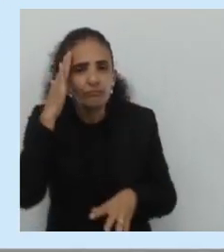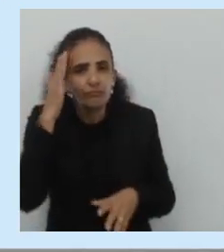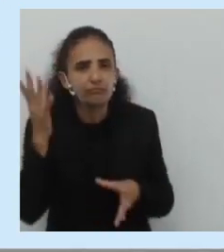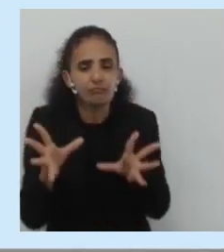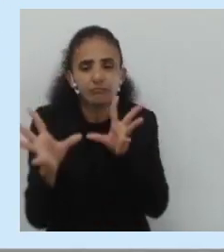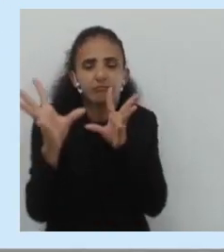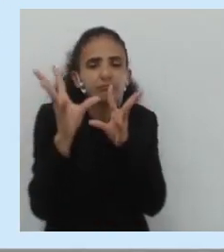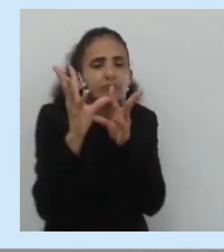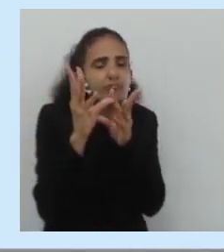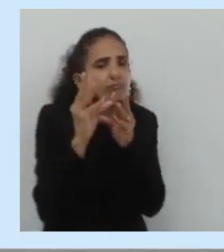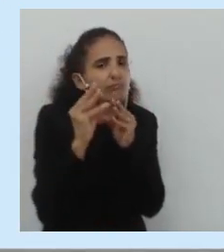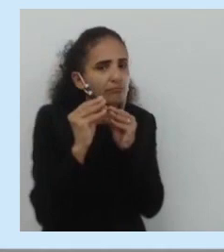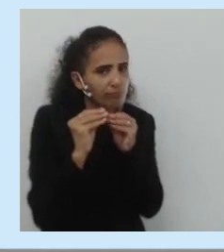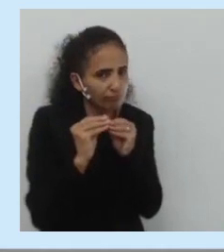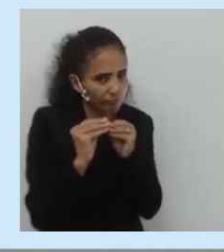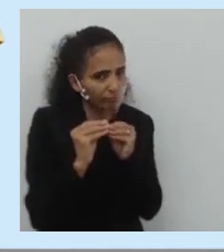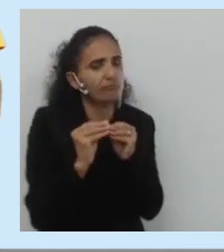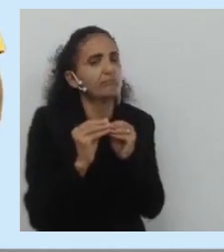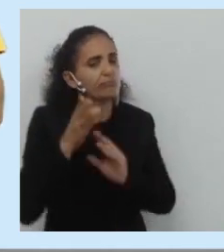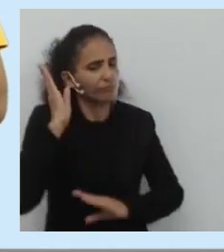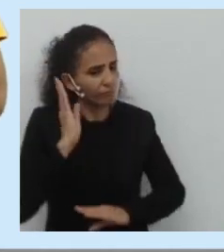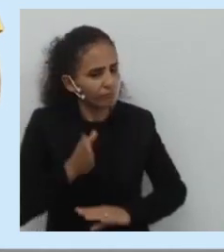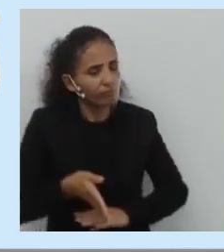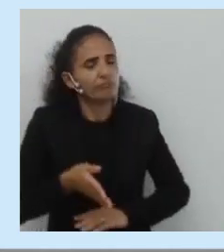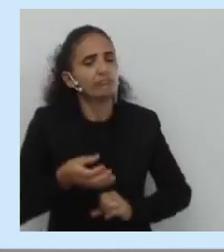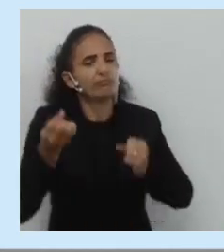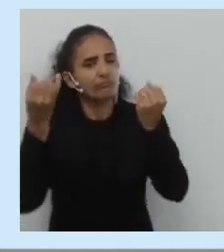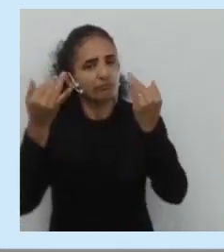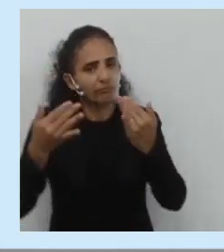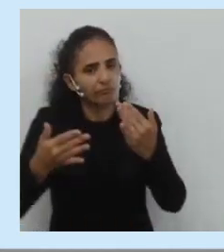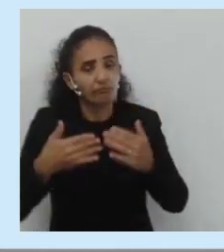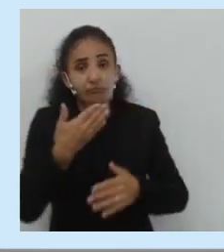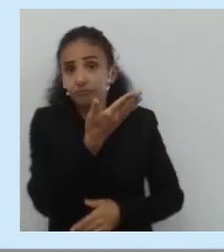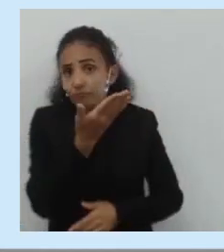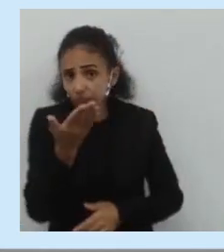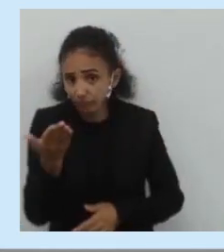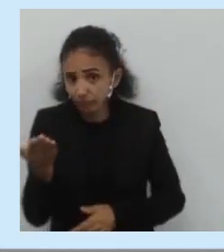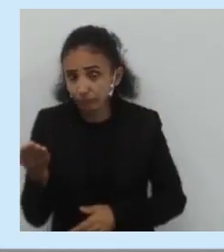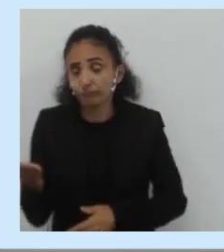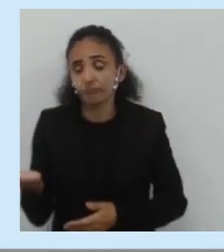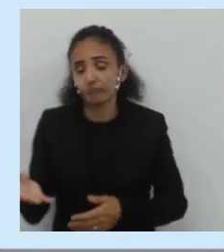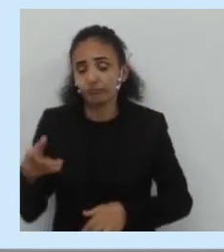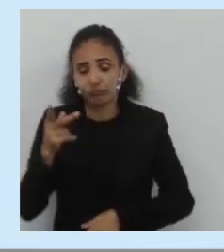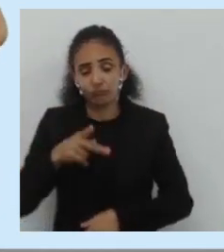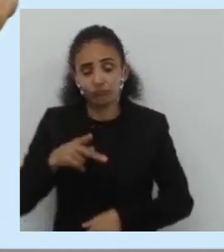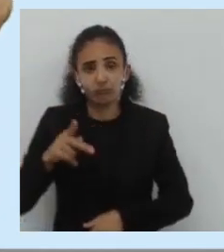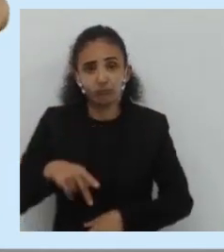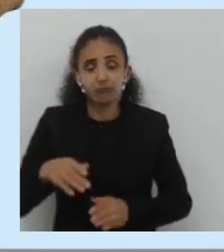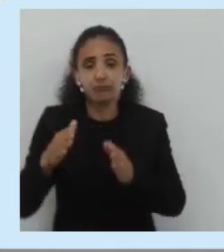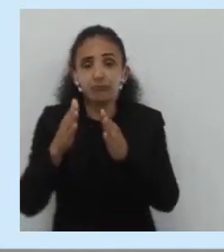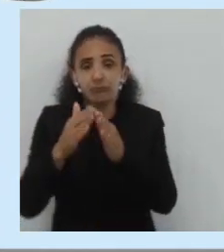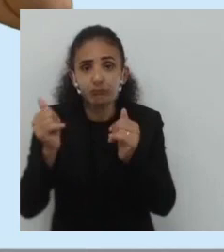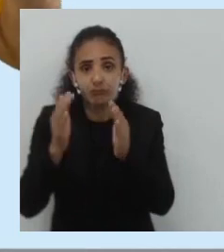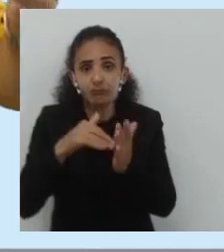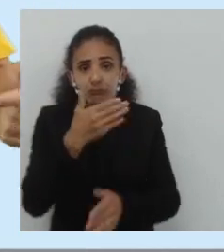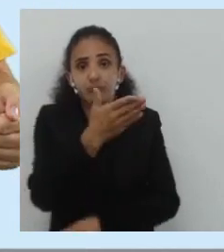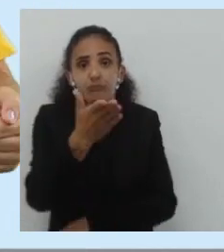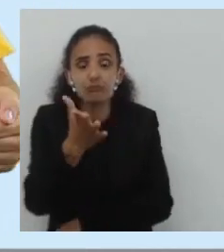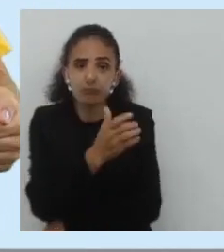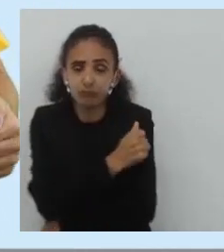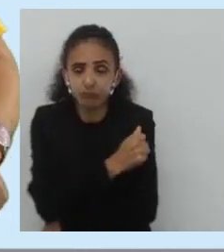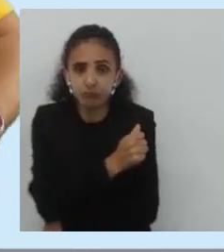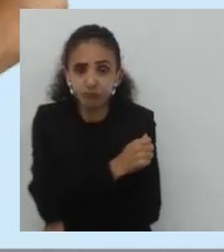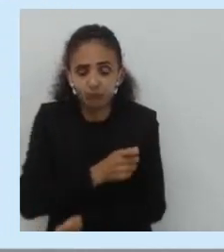muitas vezes, como eu falei, em sala, um trabalho em sala de aula, o professor pede que você faça a tomada